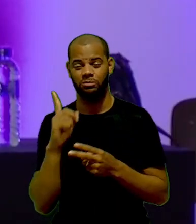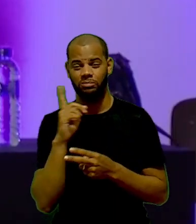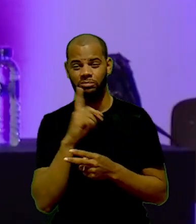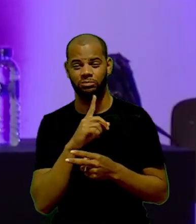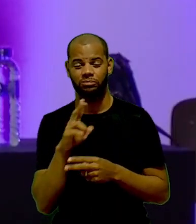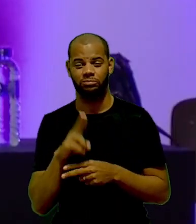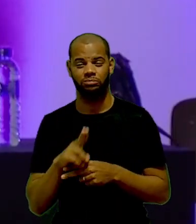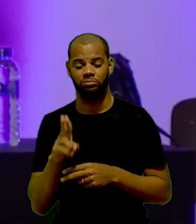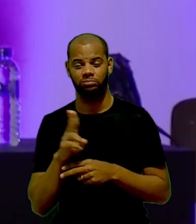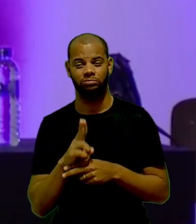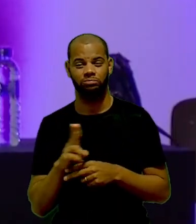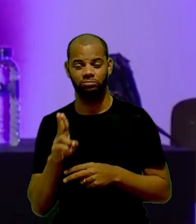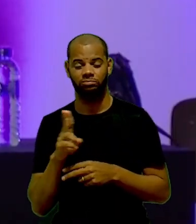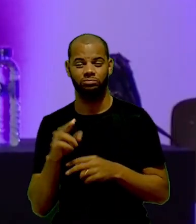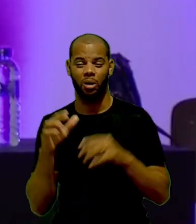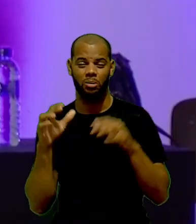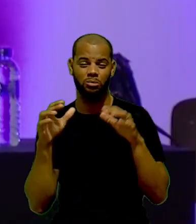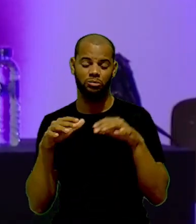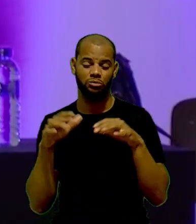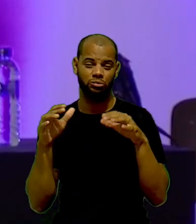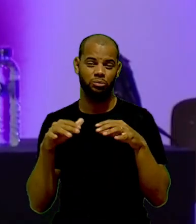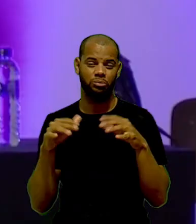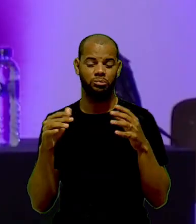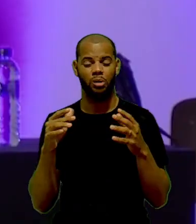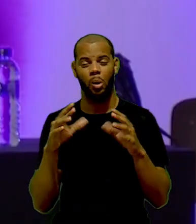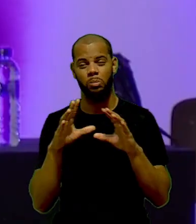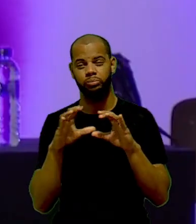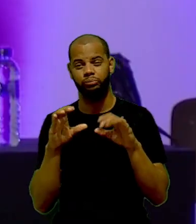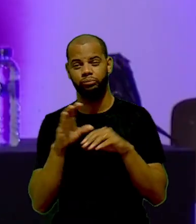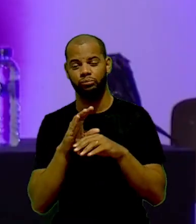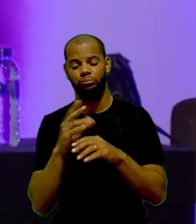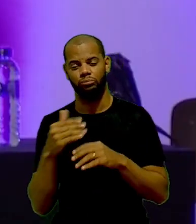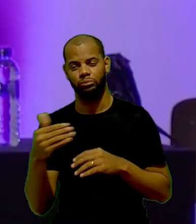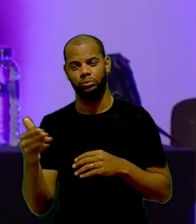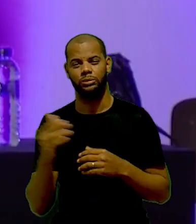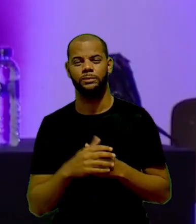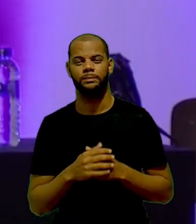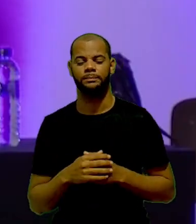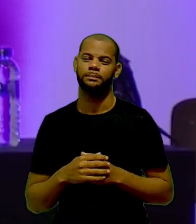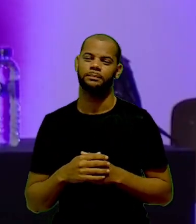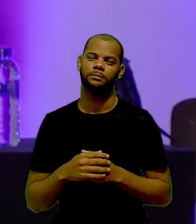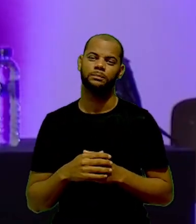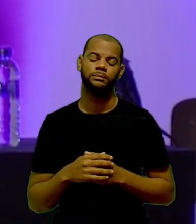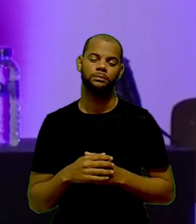energia solar num dia de chuva, dia nublado e assim por diante. Então,